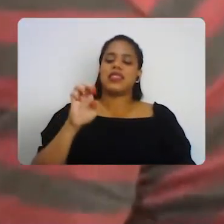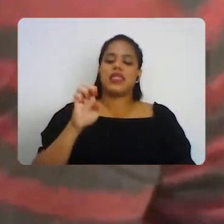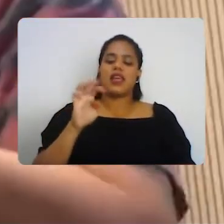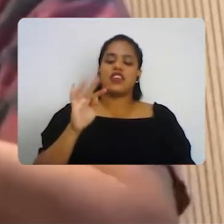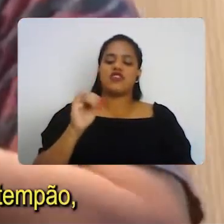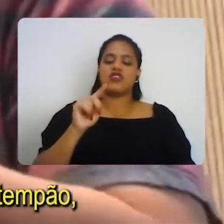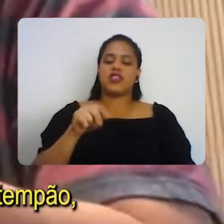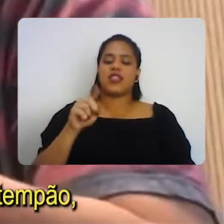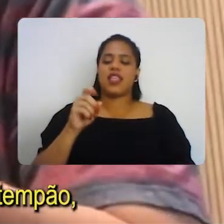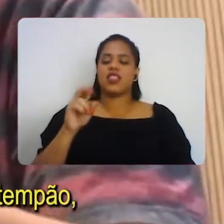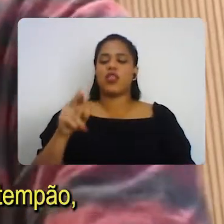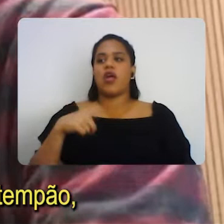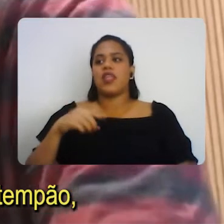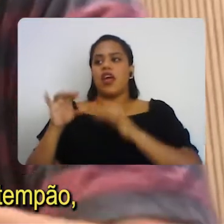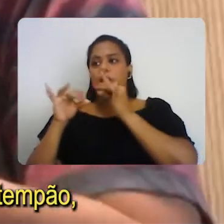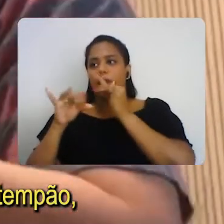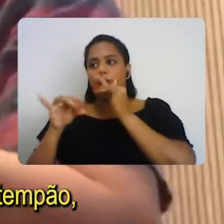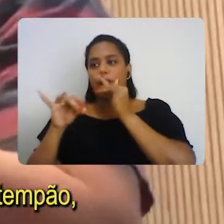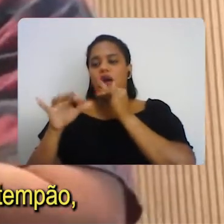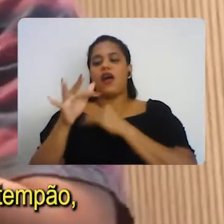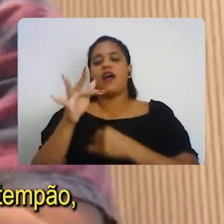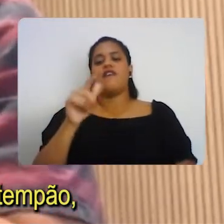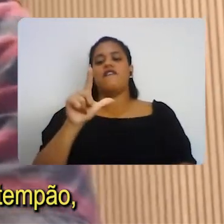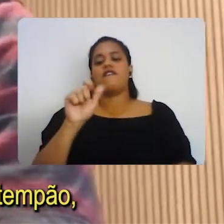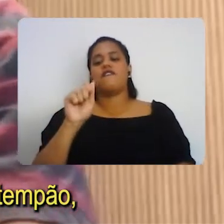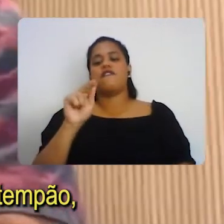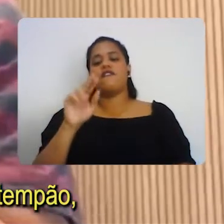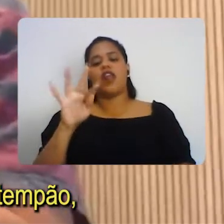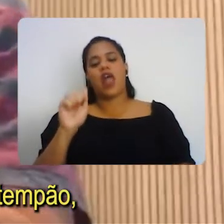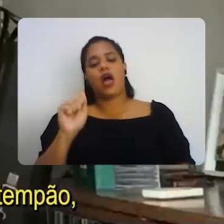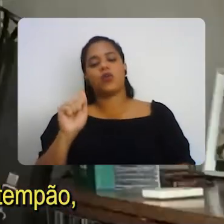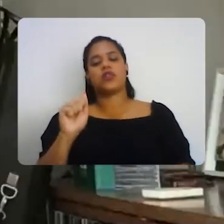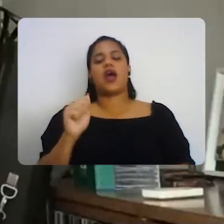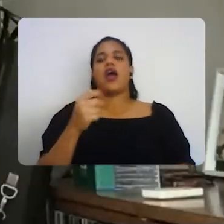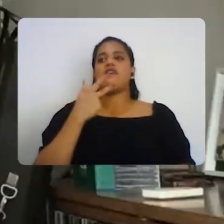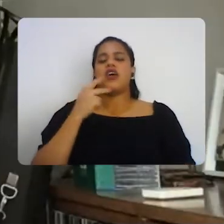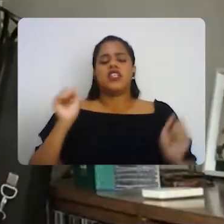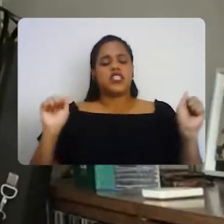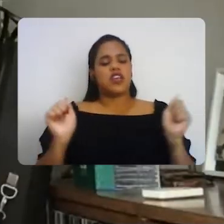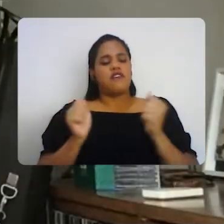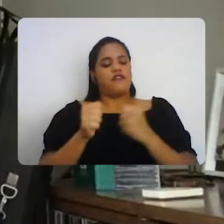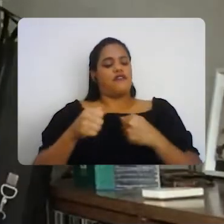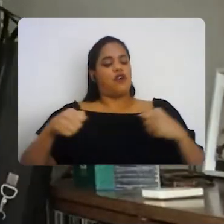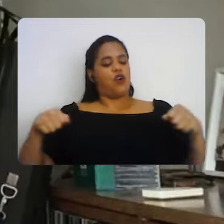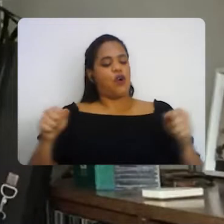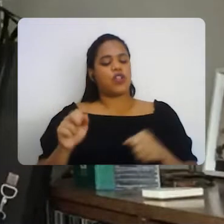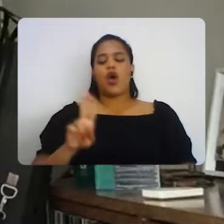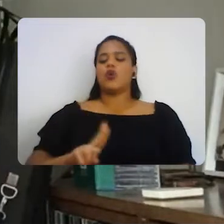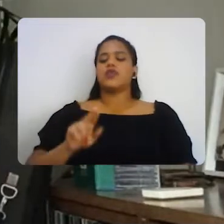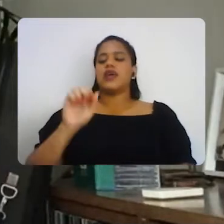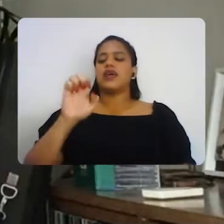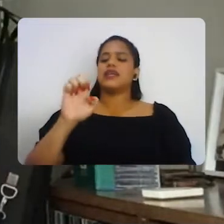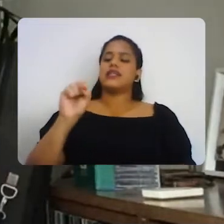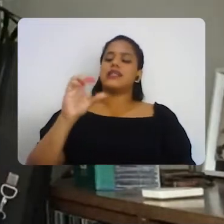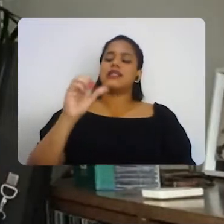flauta, né? Fui desencavar uma flautinha doce que estava lá parada no armário há um tempão, né? Uma sanfoninha, usei